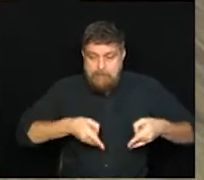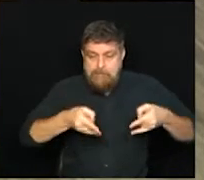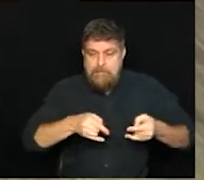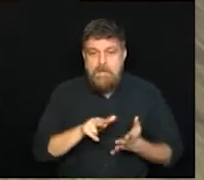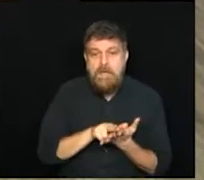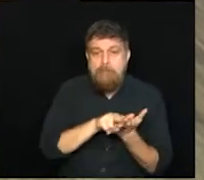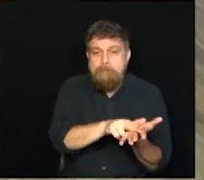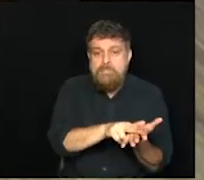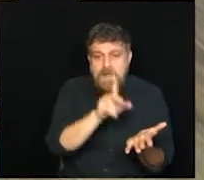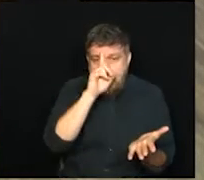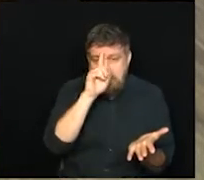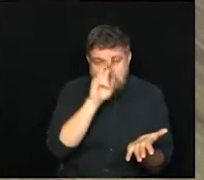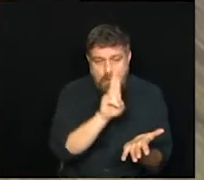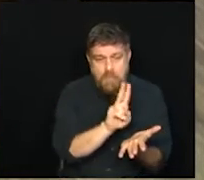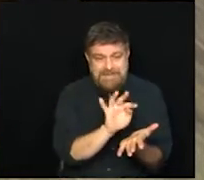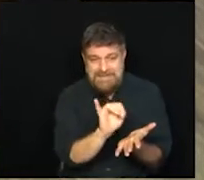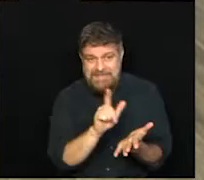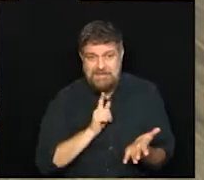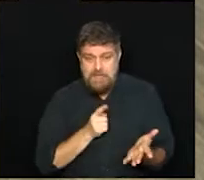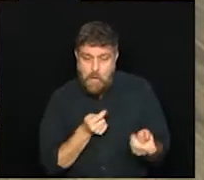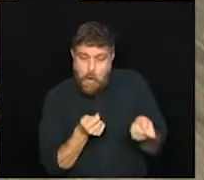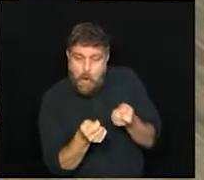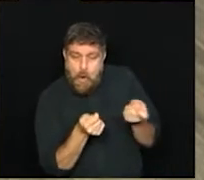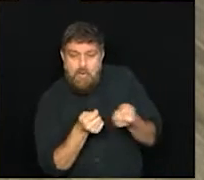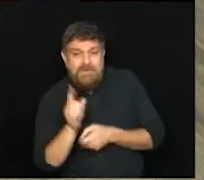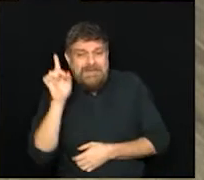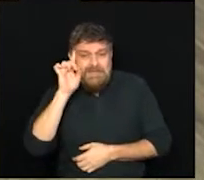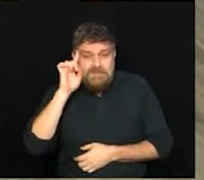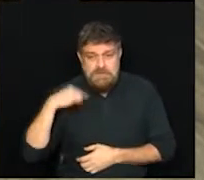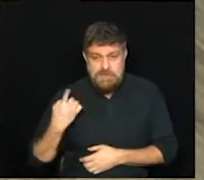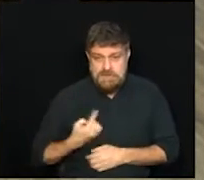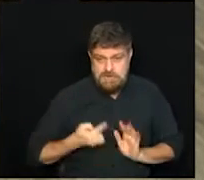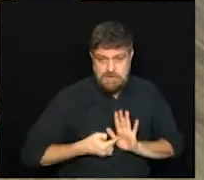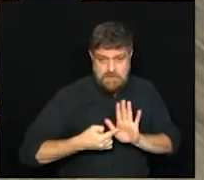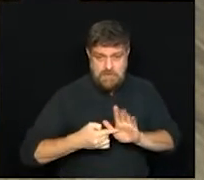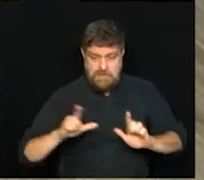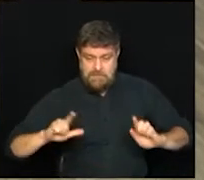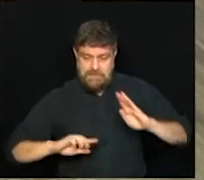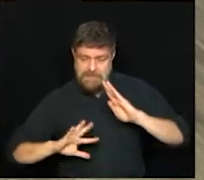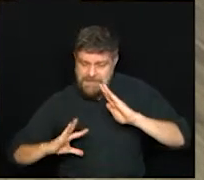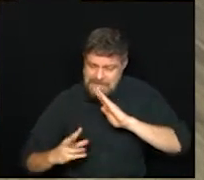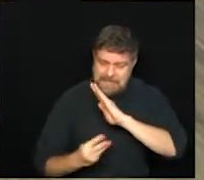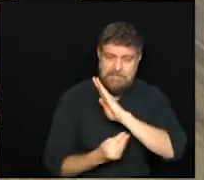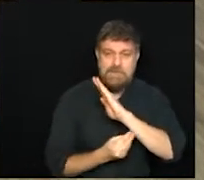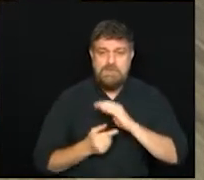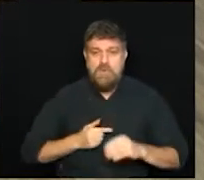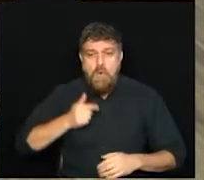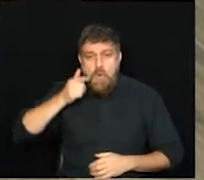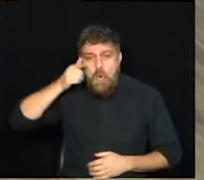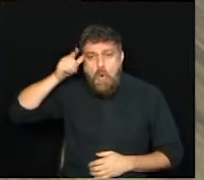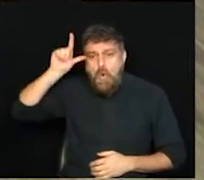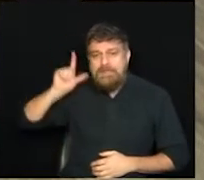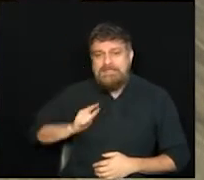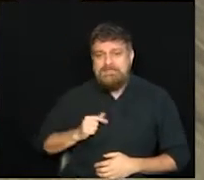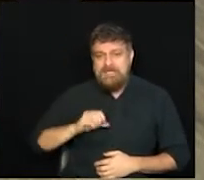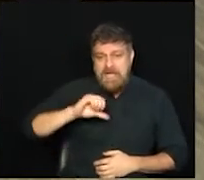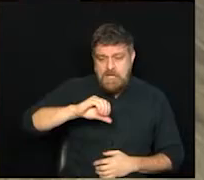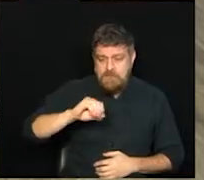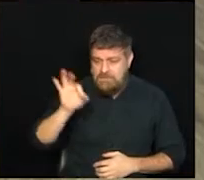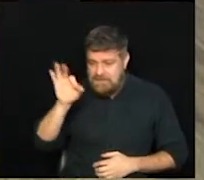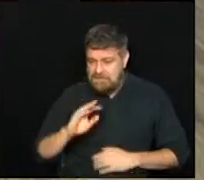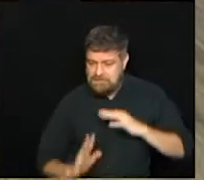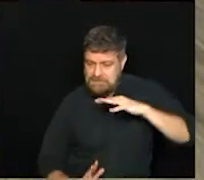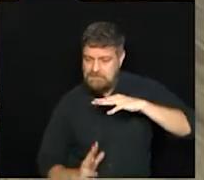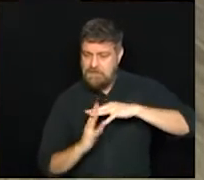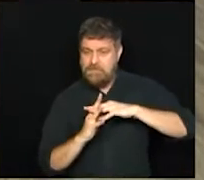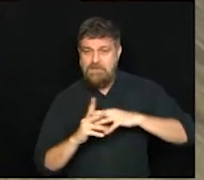leitos de UTI, monitoramento que nós fazemos diariamente aqui no Câmara Total. Ontem estava acima dos 90%,